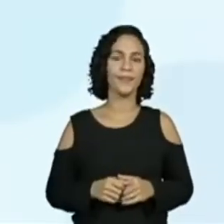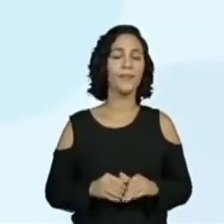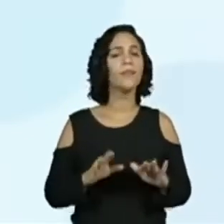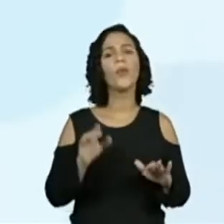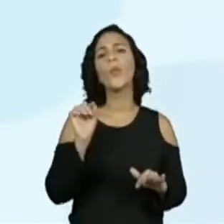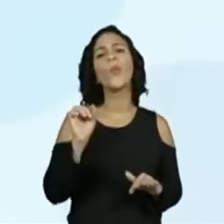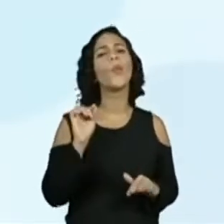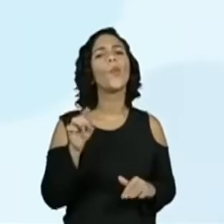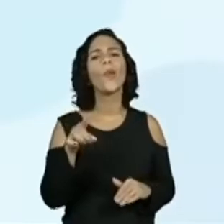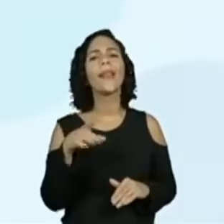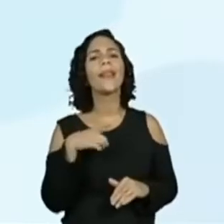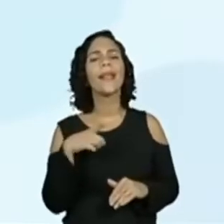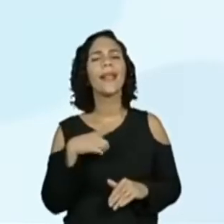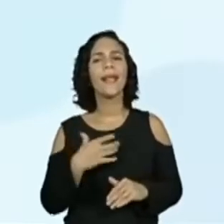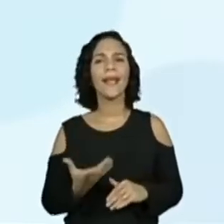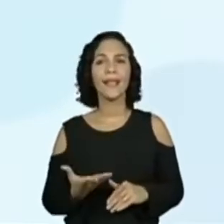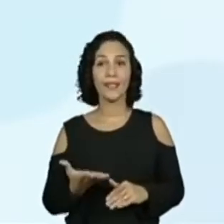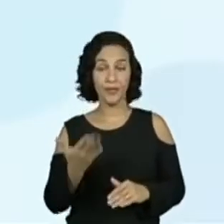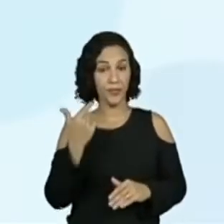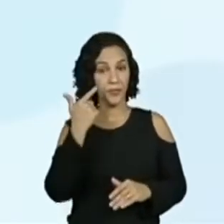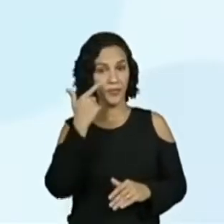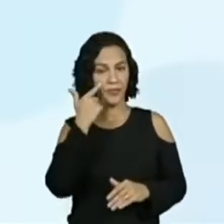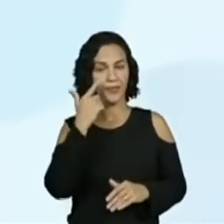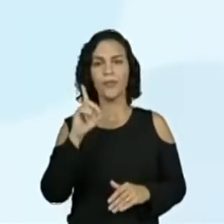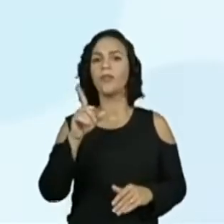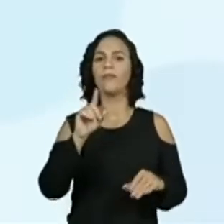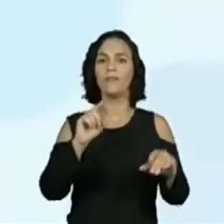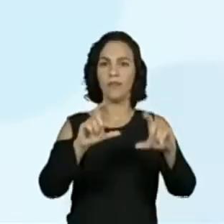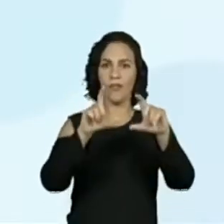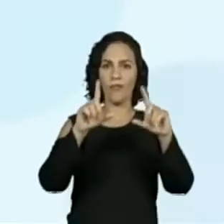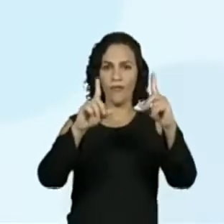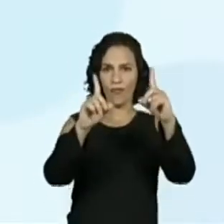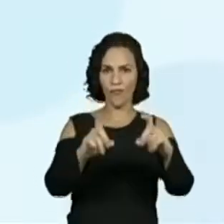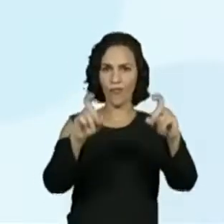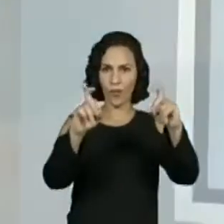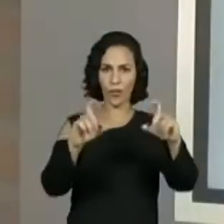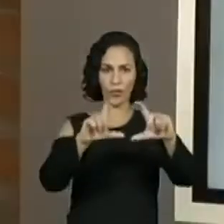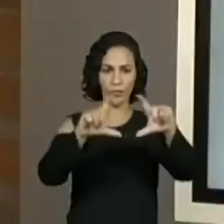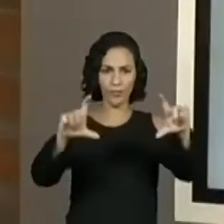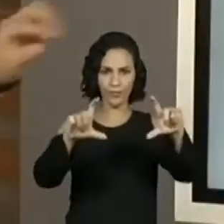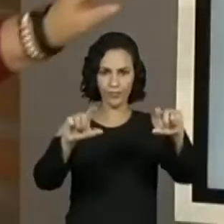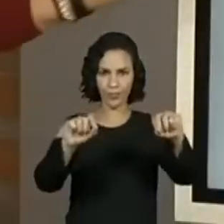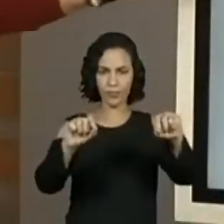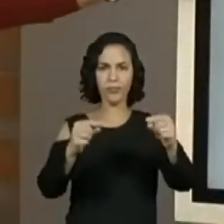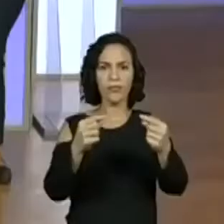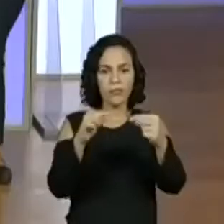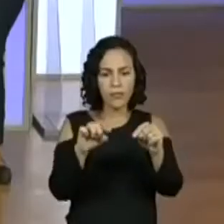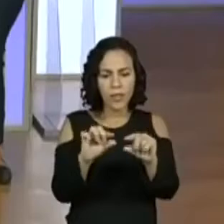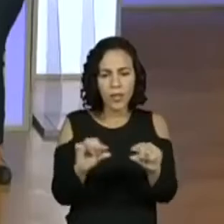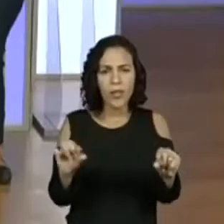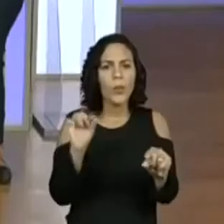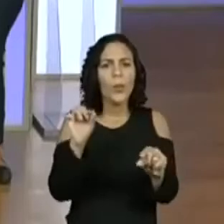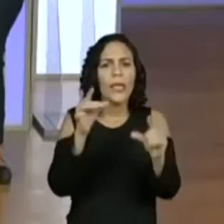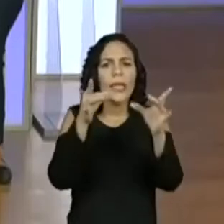está escrito? Então, se eu tenho uma imagem e uma legenda, vamos olhar cada detalhe.